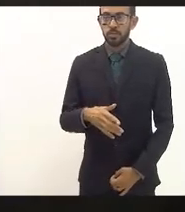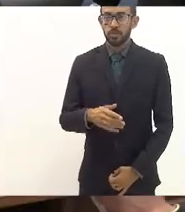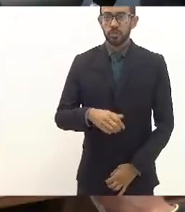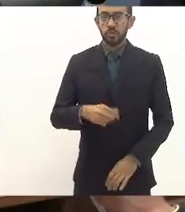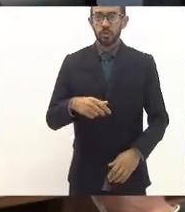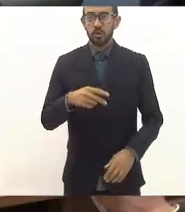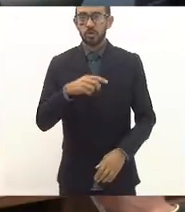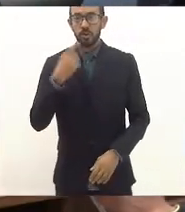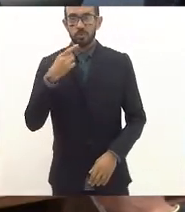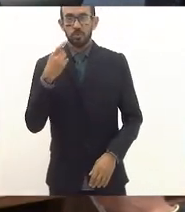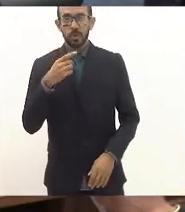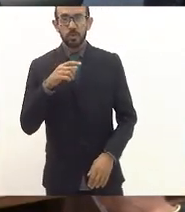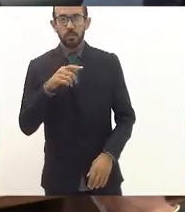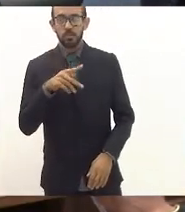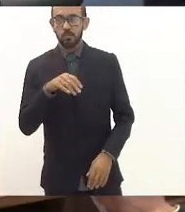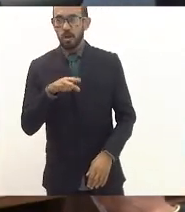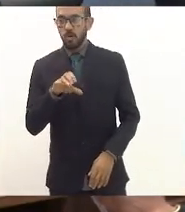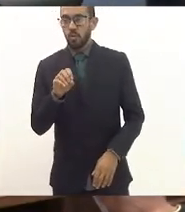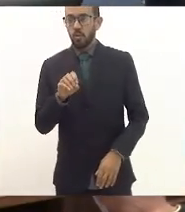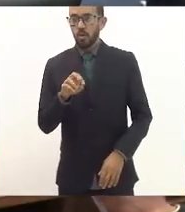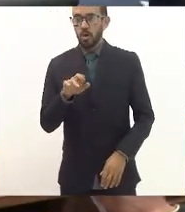Ramos.